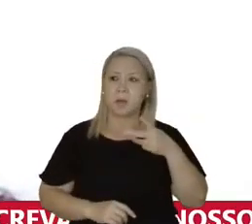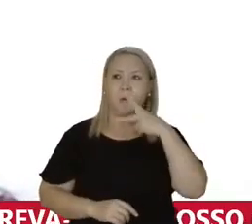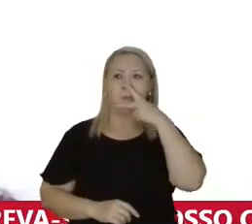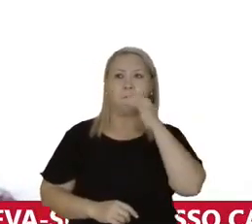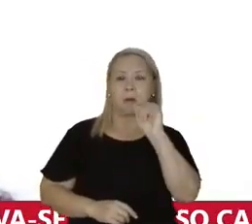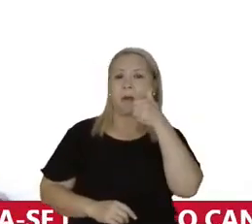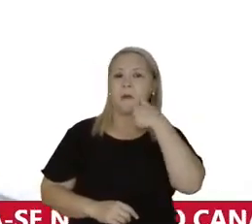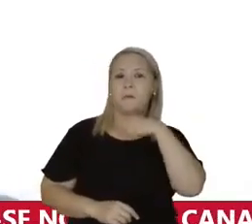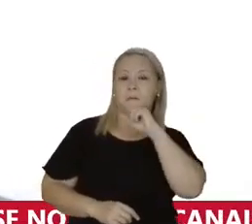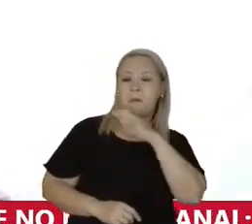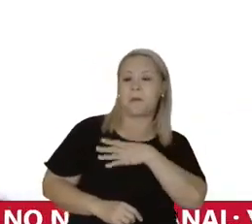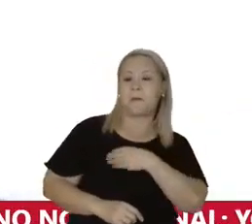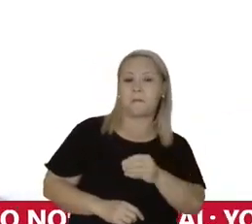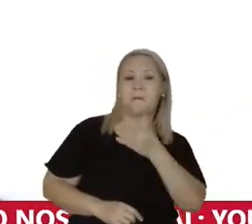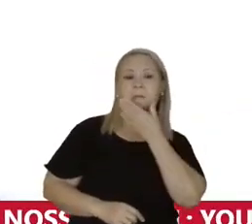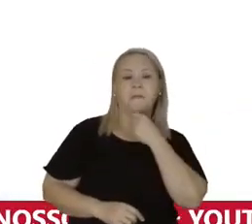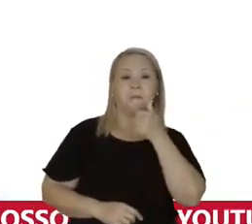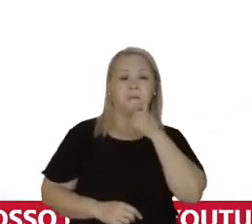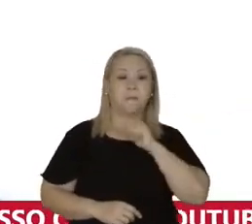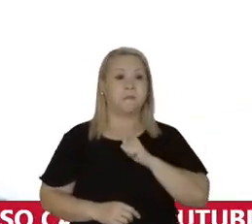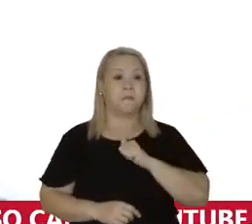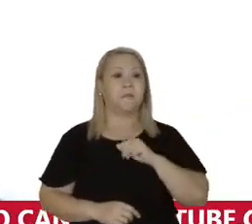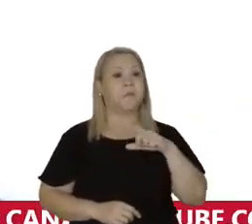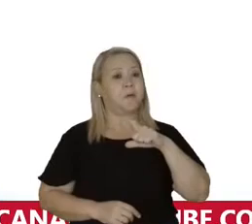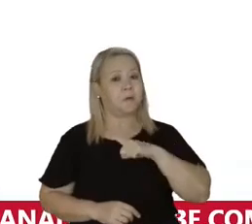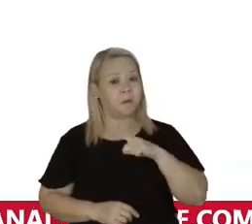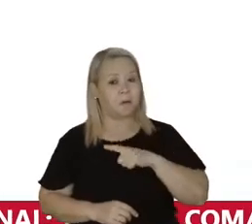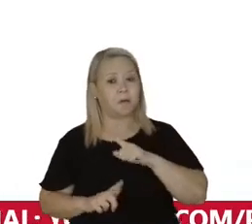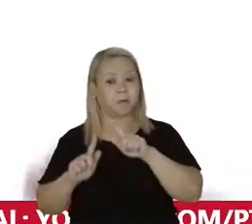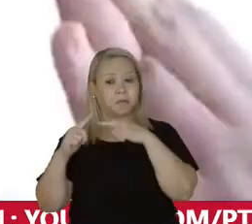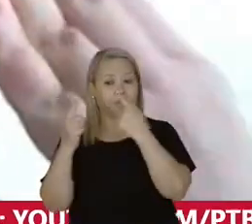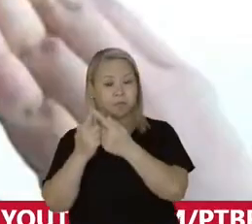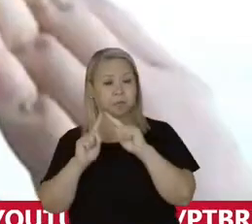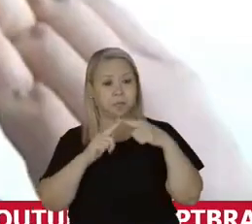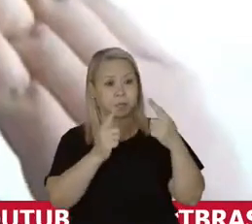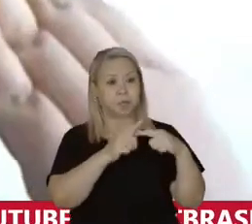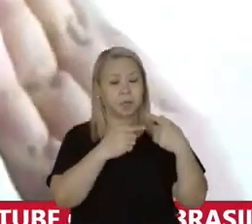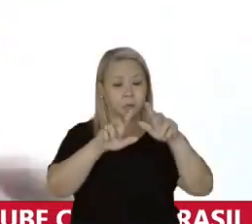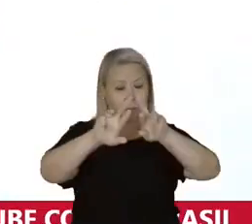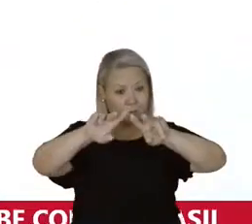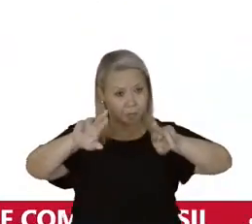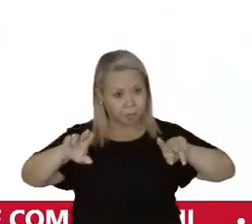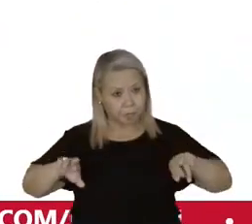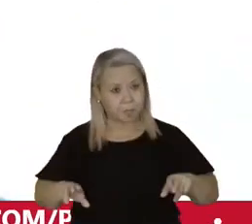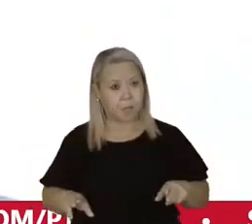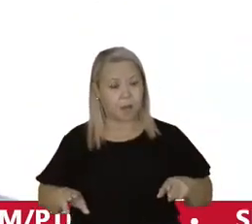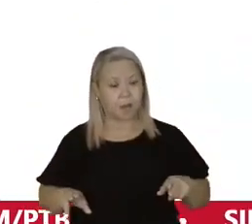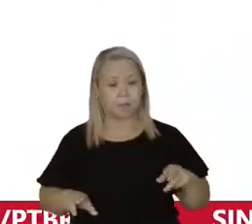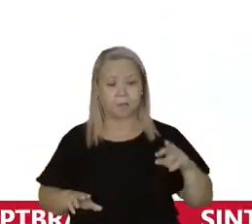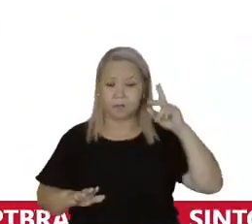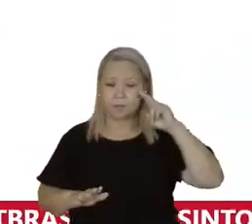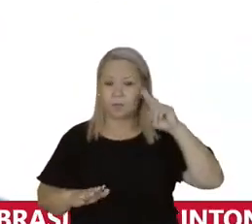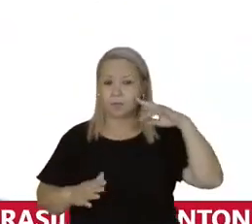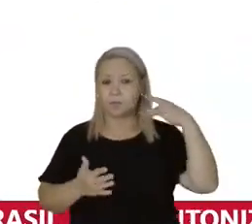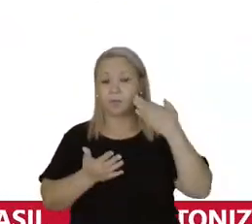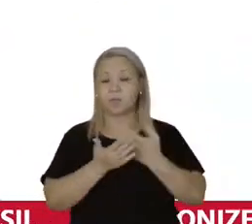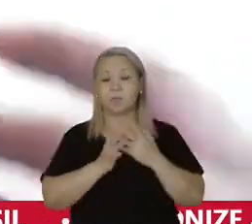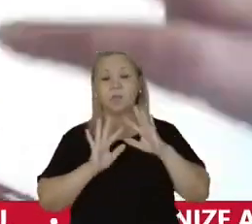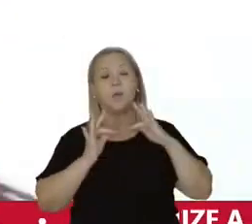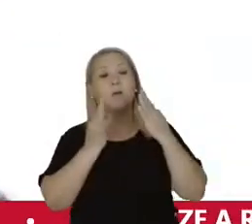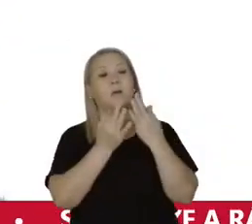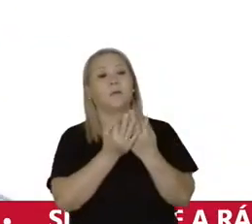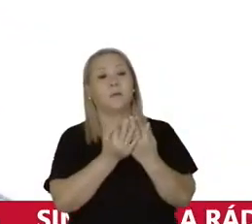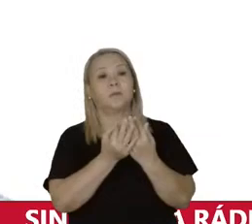filha, né? Ela tem configurações dadas pela nossa história. Então, ela é uma família